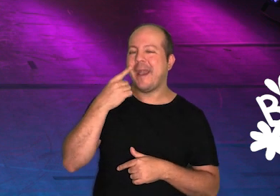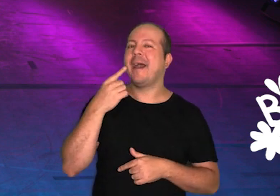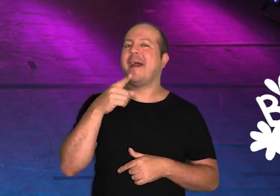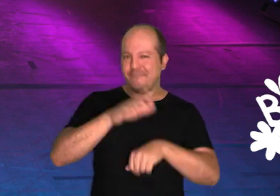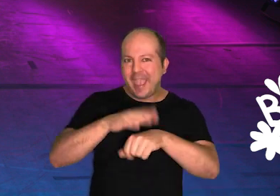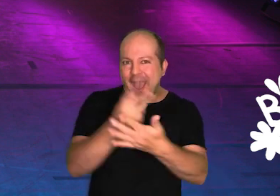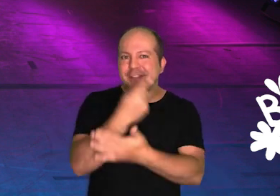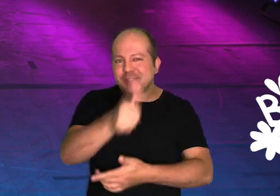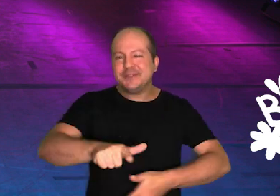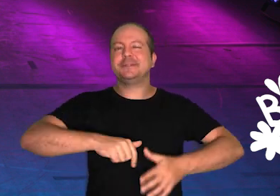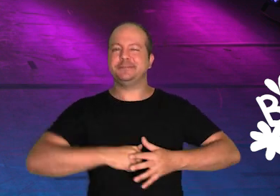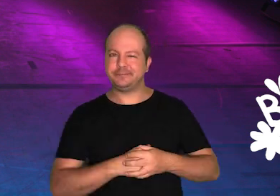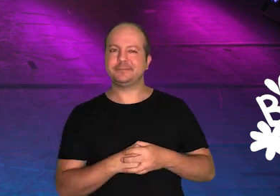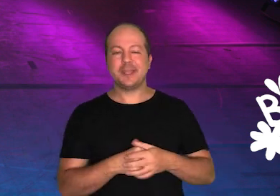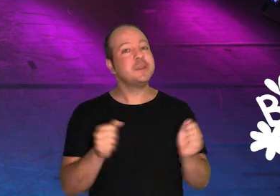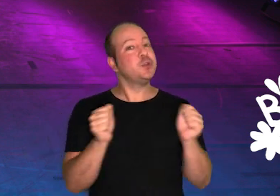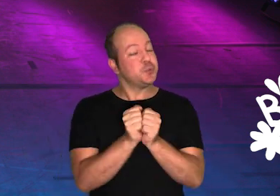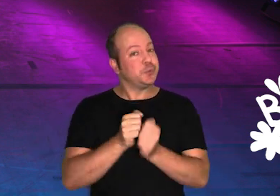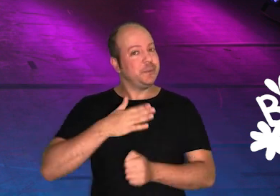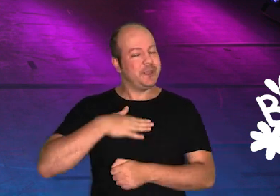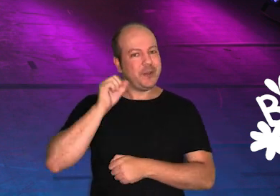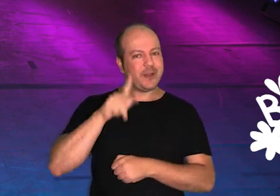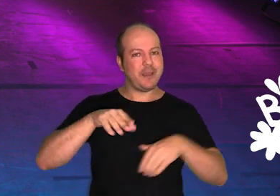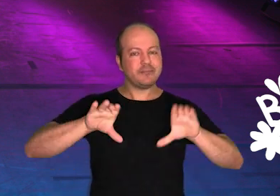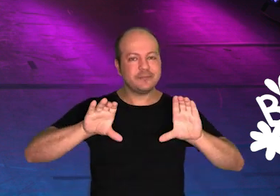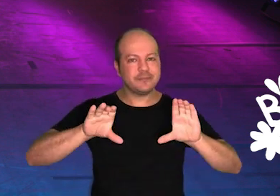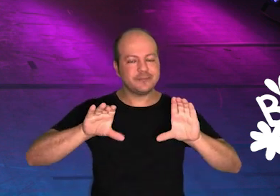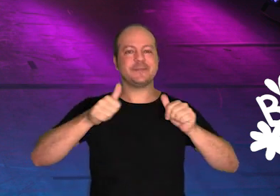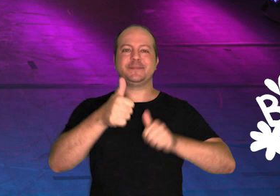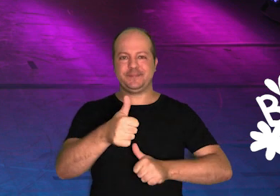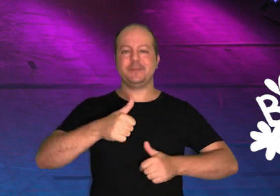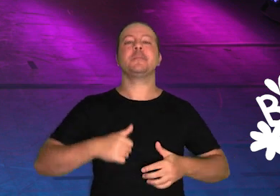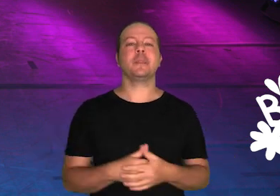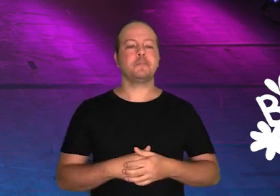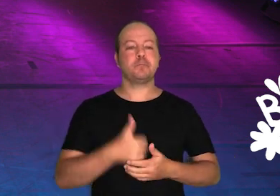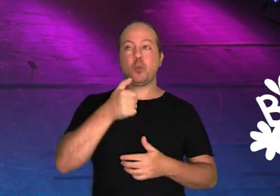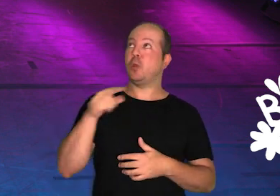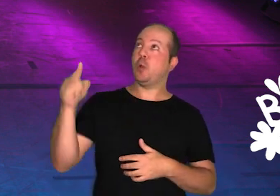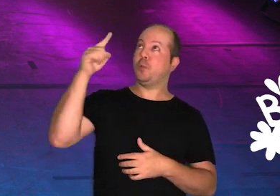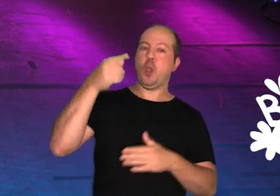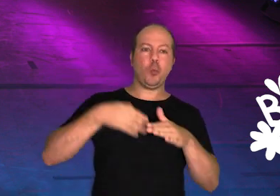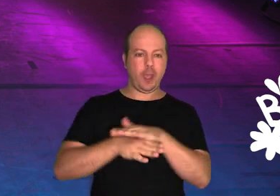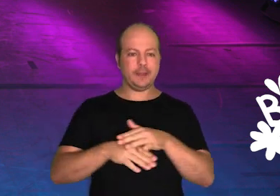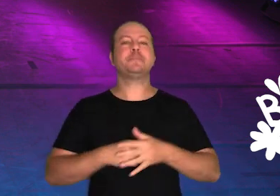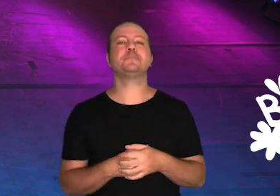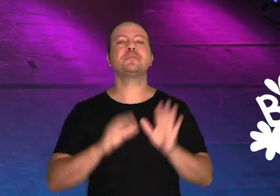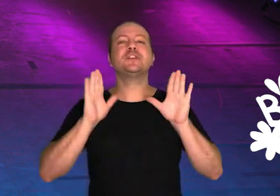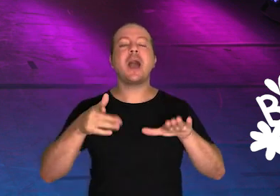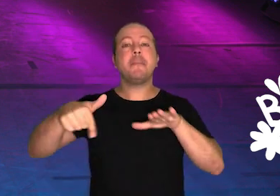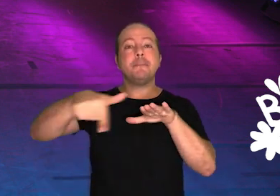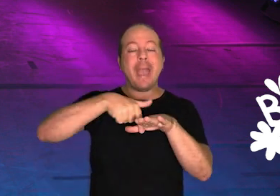fez errado de novo. Tem que ser junto comigo, ok? Liga, psh, muito bem. Controle remoto lá em cima. Revisão. Aquecemos